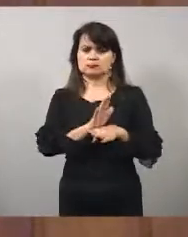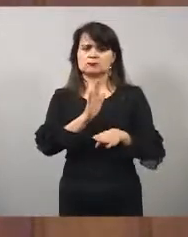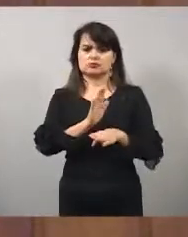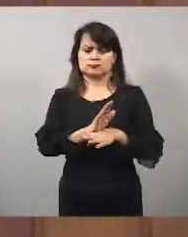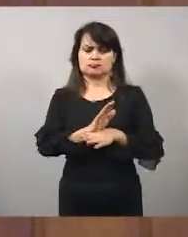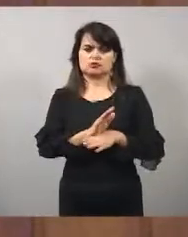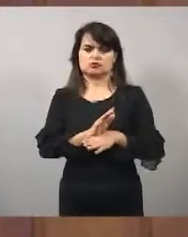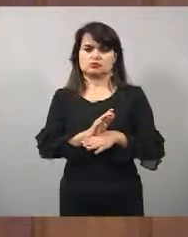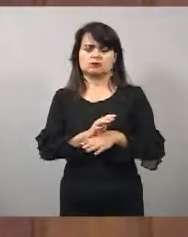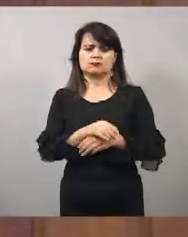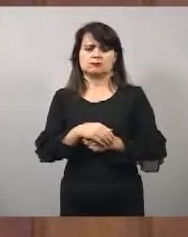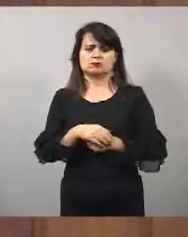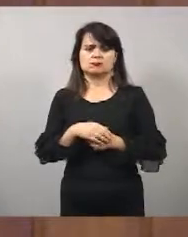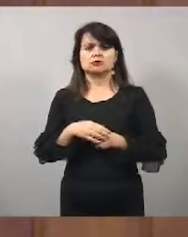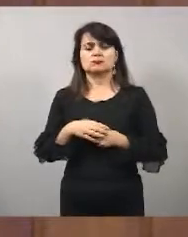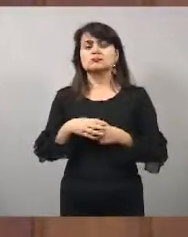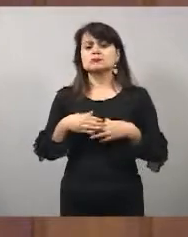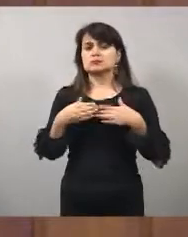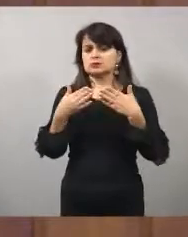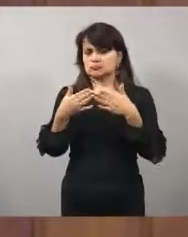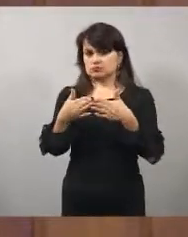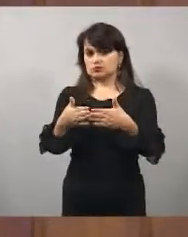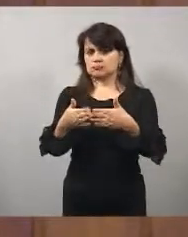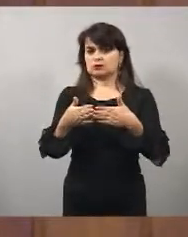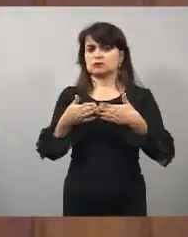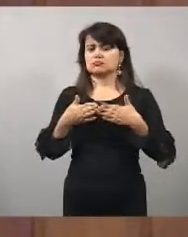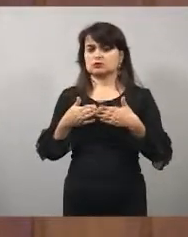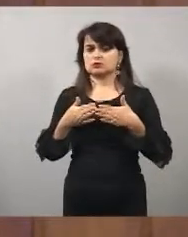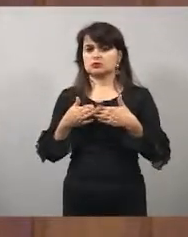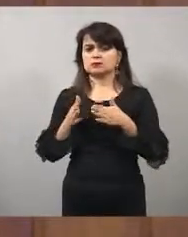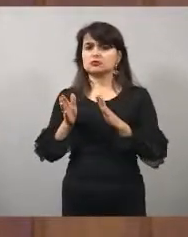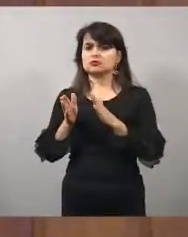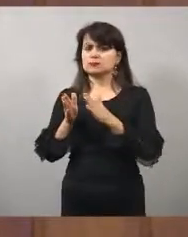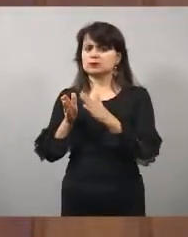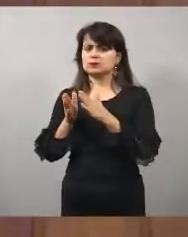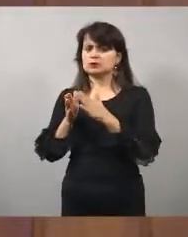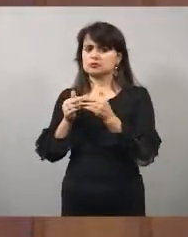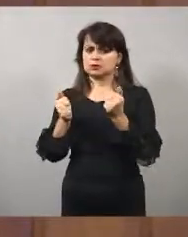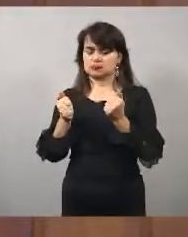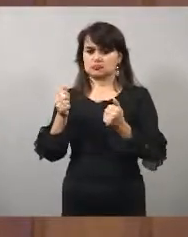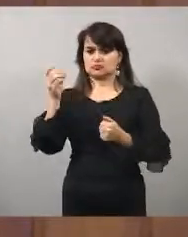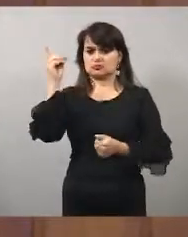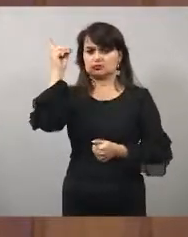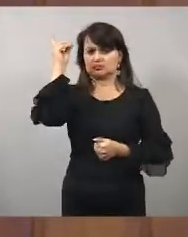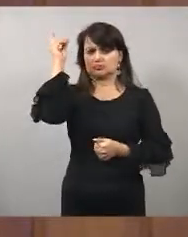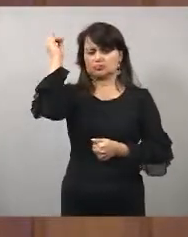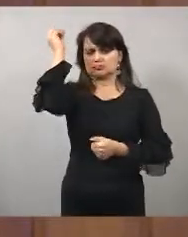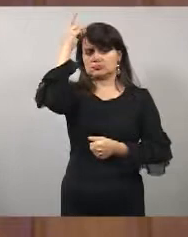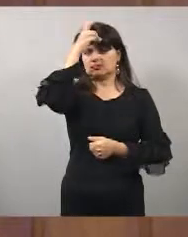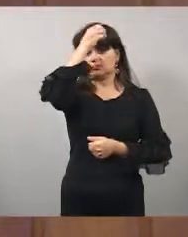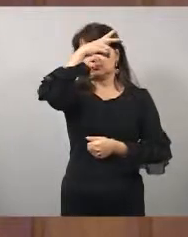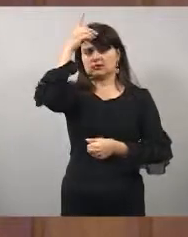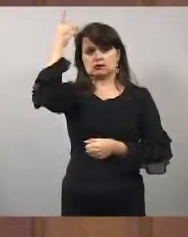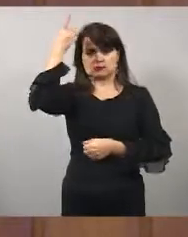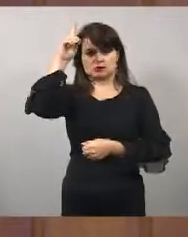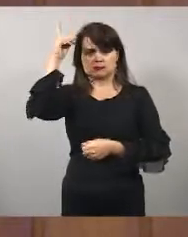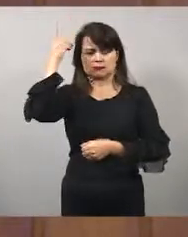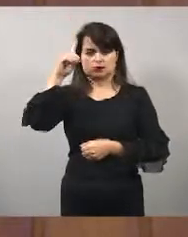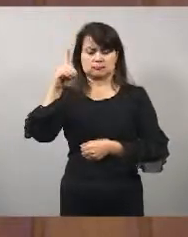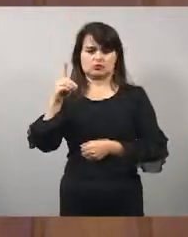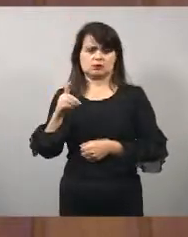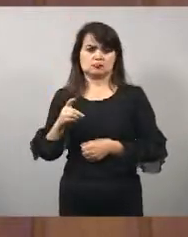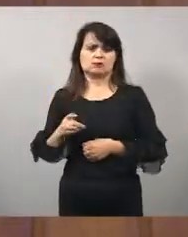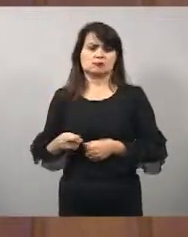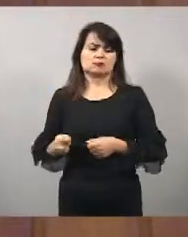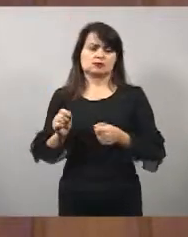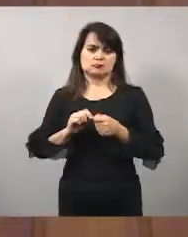pessoal, mas eu venho pedir para o prefeito Daniel, uma vez que ele também assumiu esse compromisso numa emissora de rádio, com certeza foi uma promessa dele